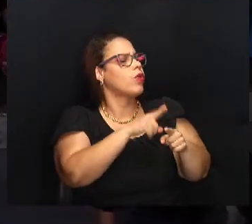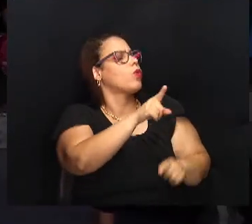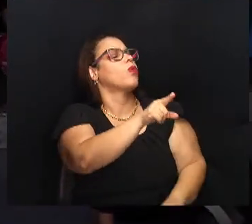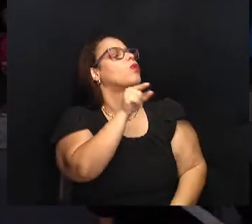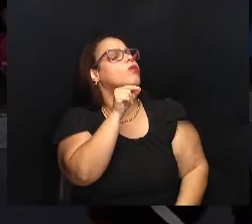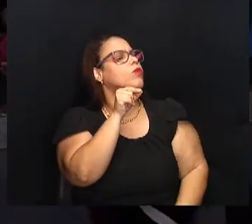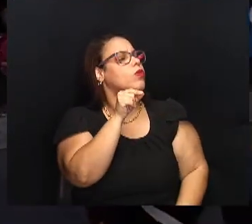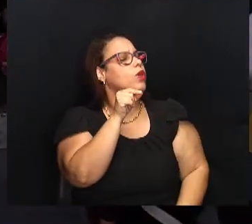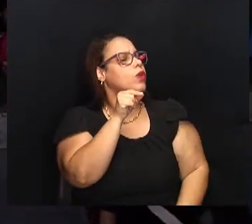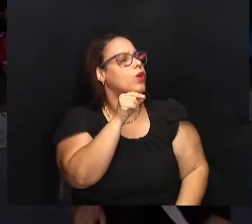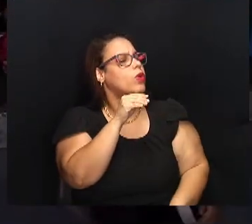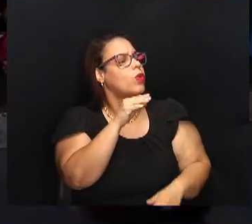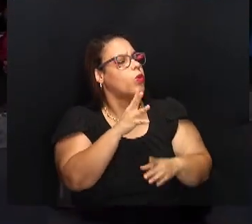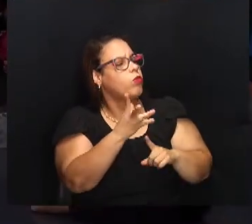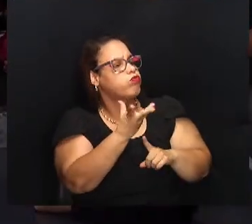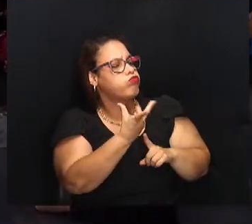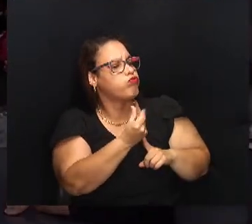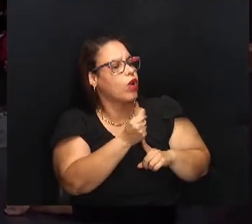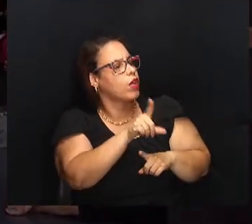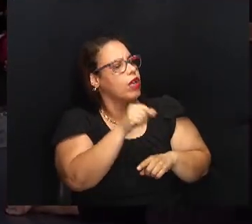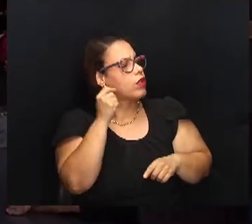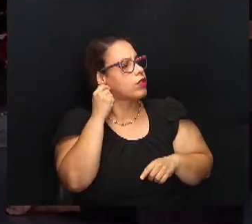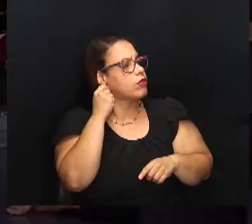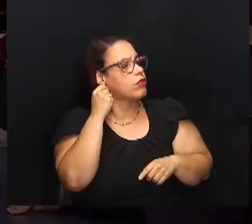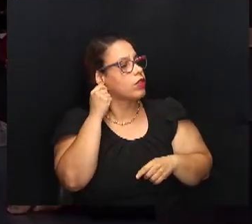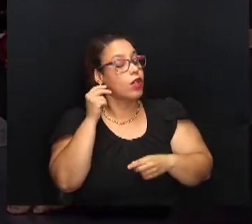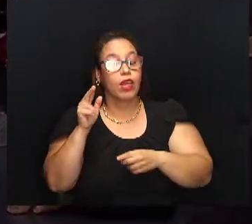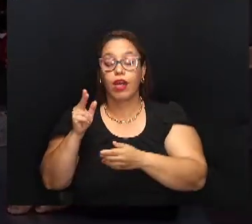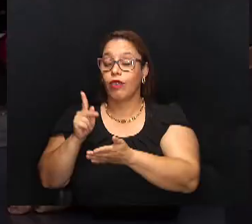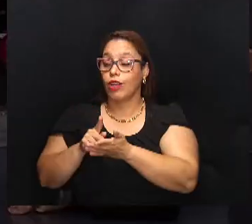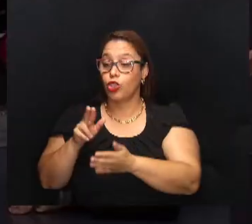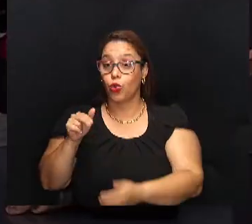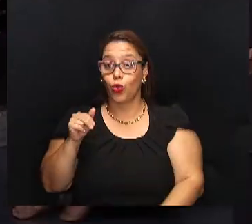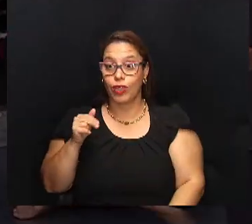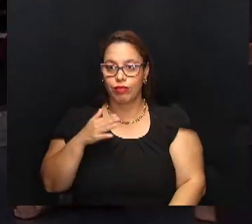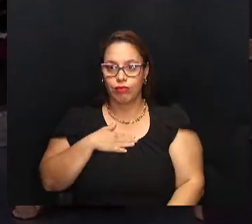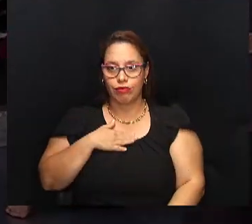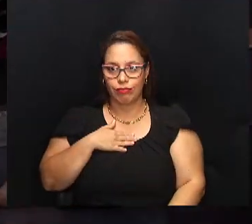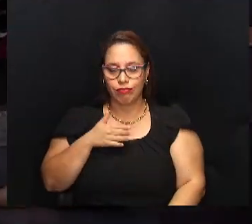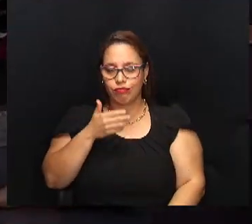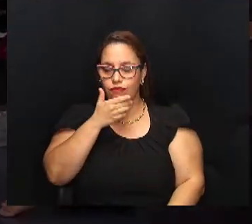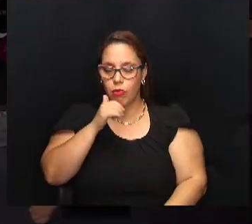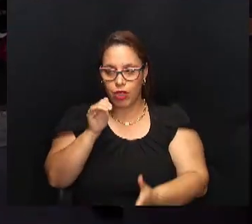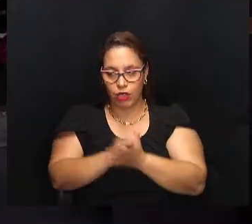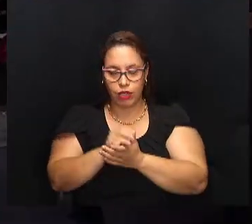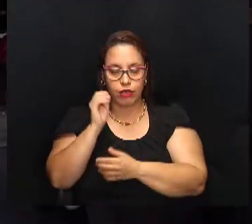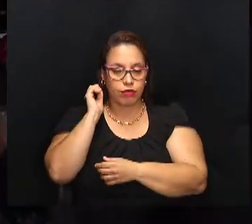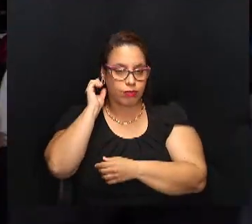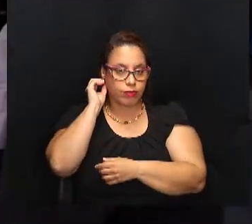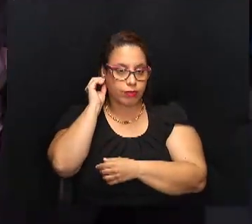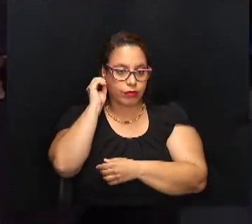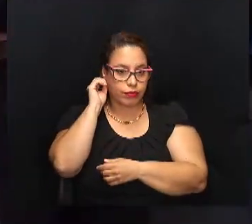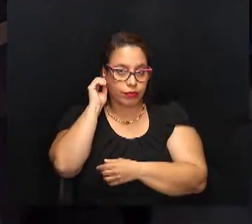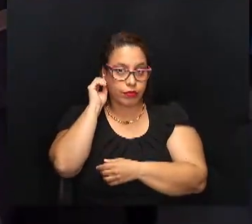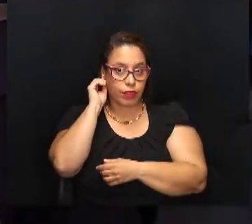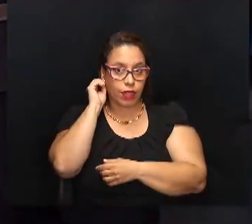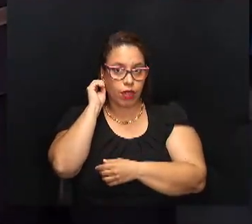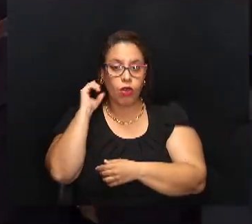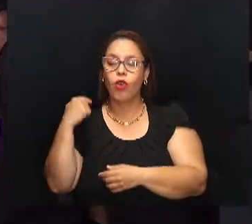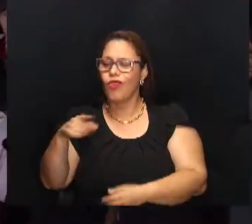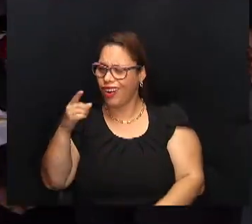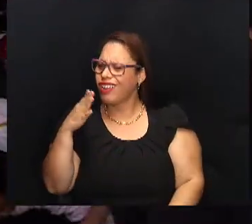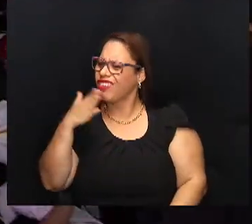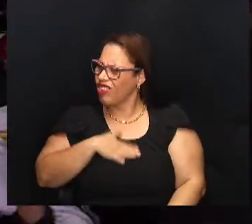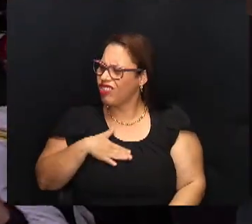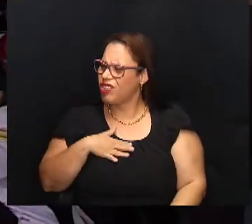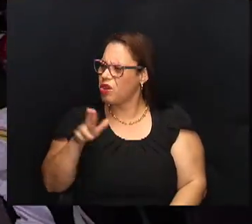optou por essa arte marcial? Na verdade, eu nunca quis. Meu marido veio e ele falou assim, vai lá que você vai gostar.